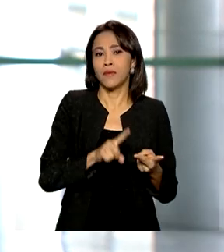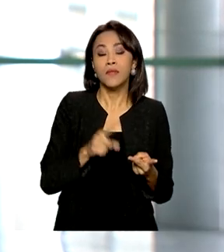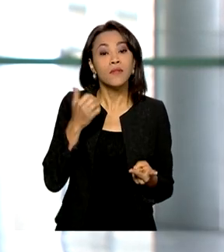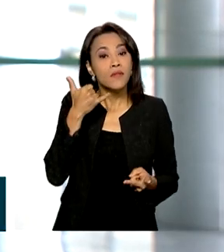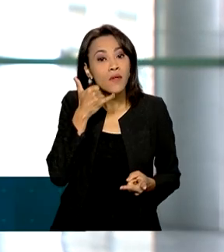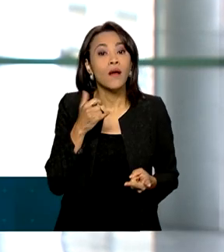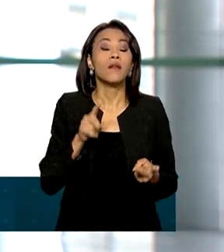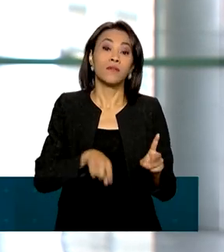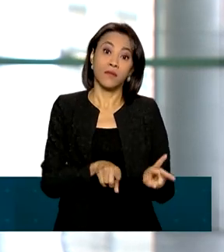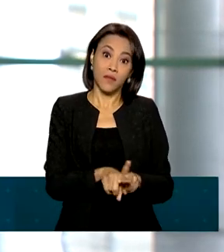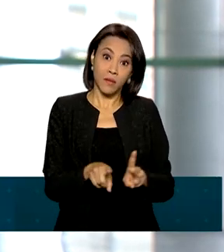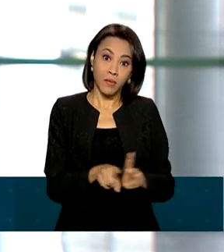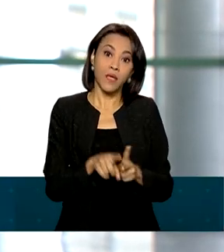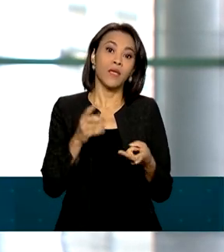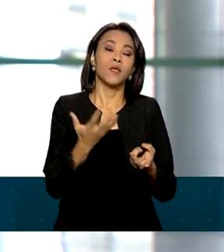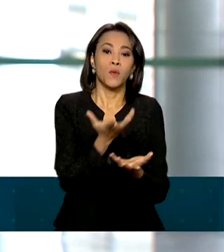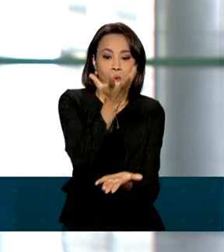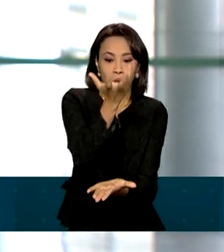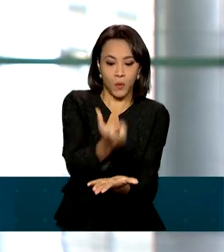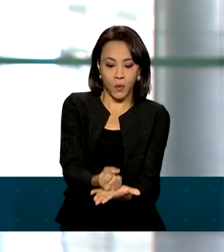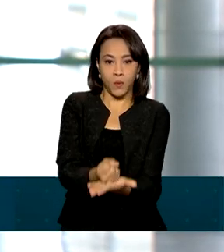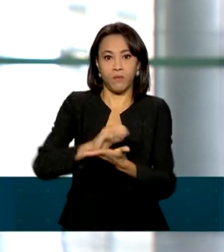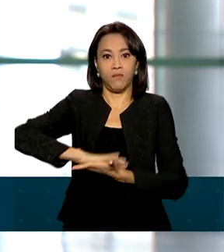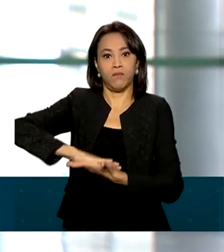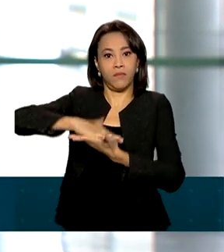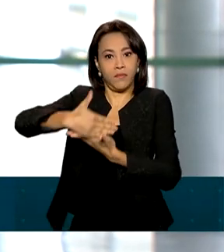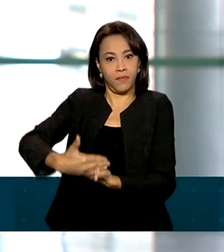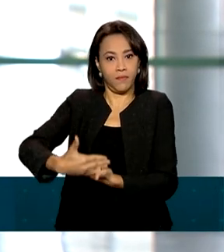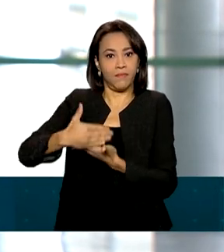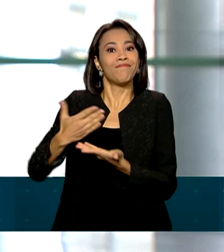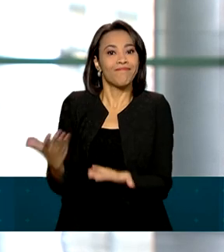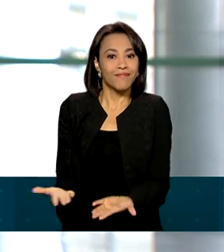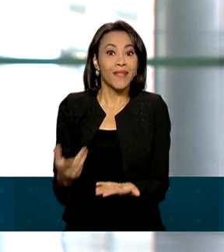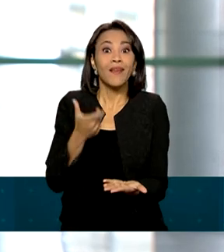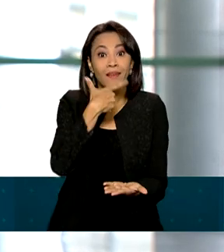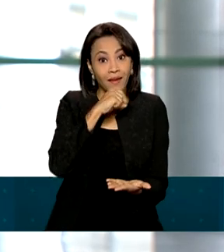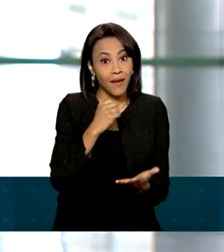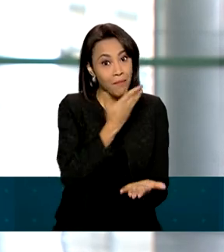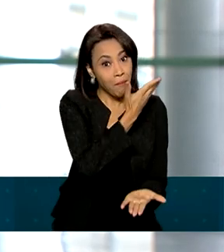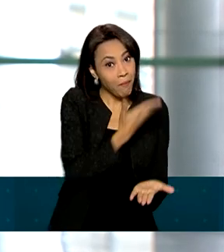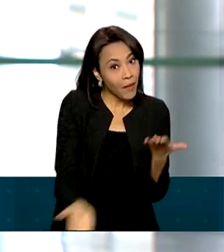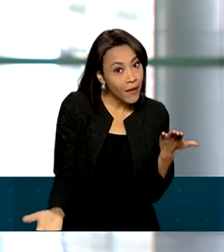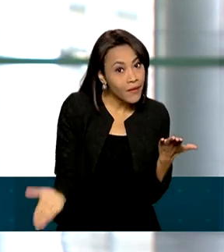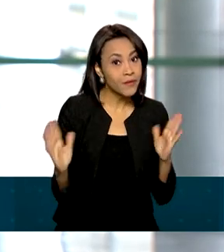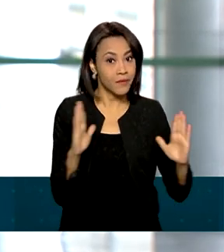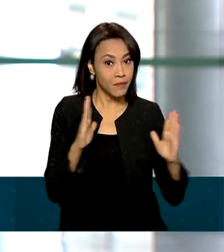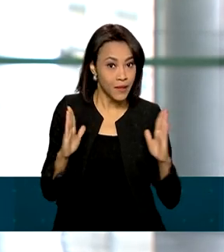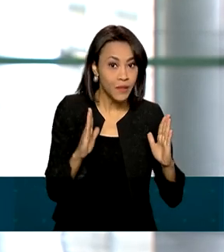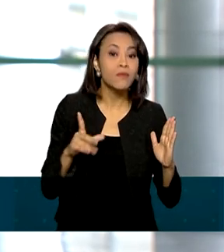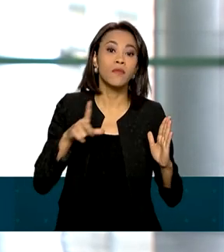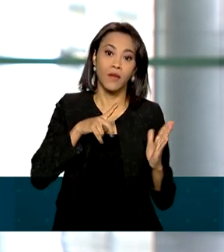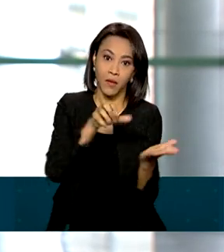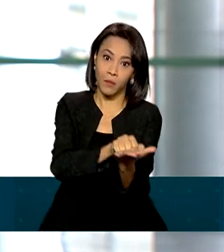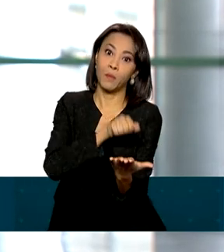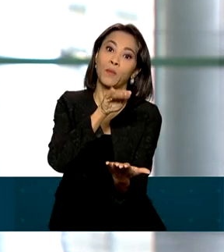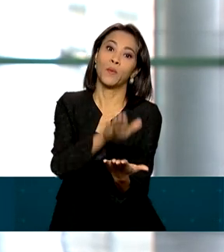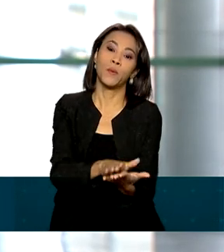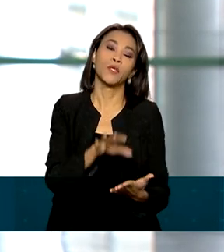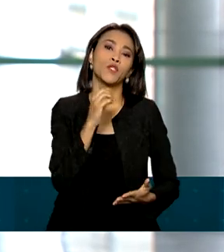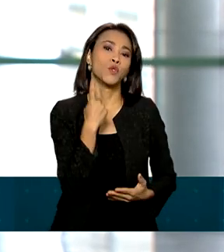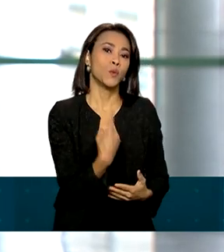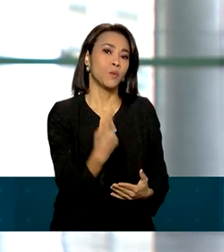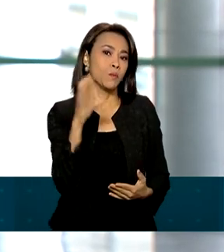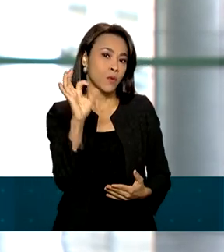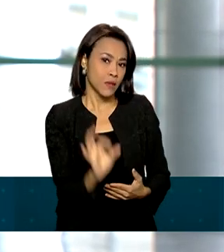também por meio de programa instalado em um computador Lembrando que quem perde o prazo né fica sujeita aí a uma multa de um por cento